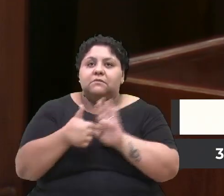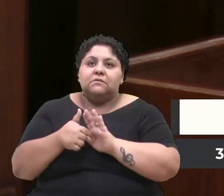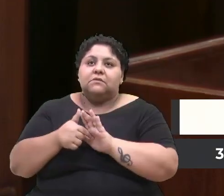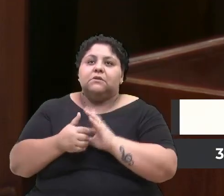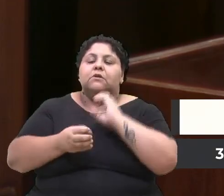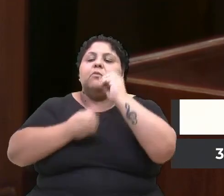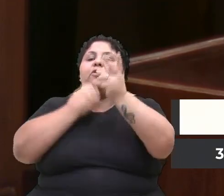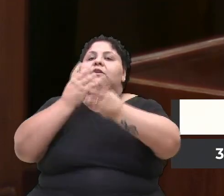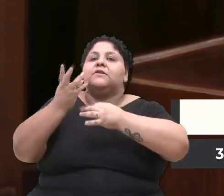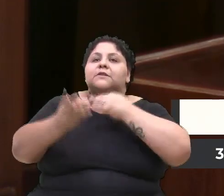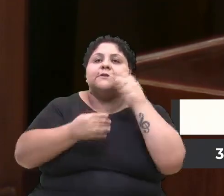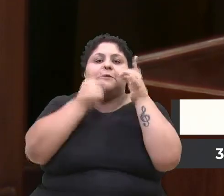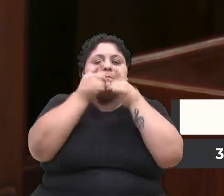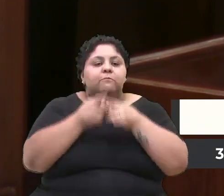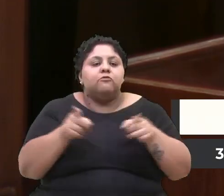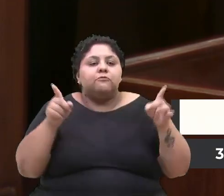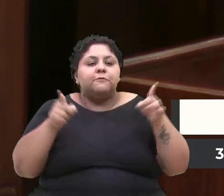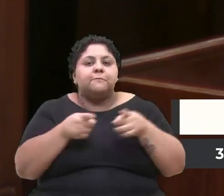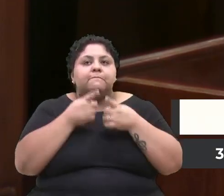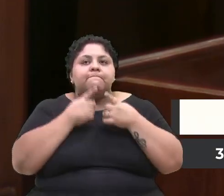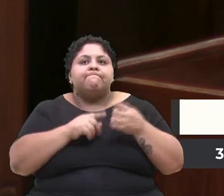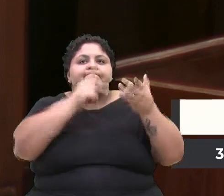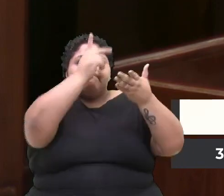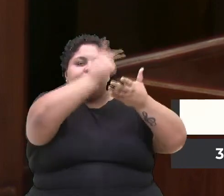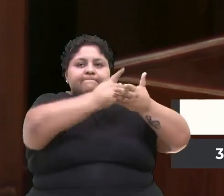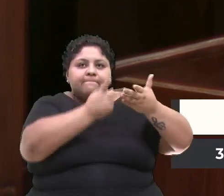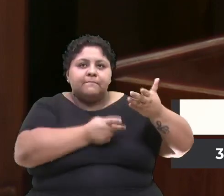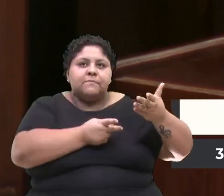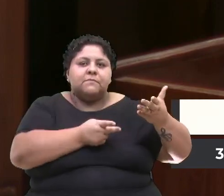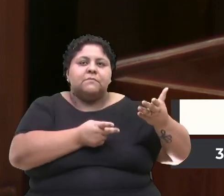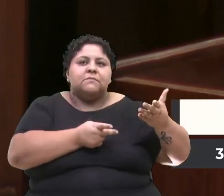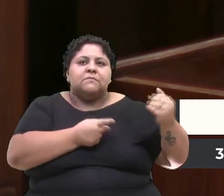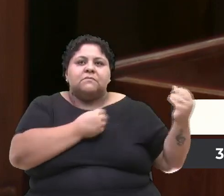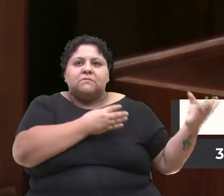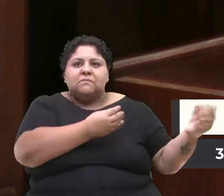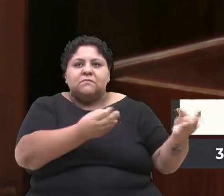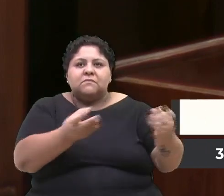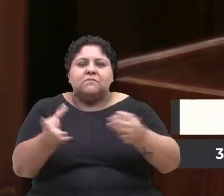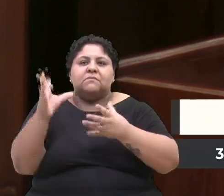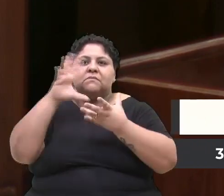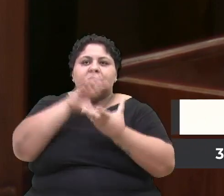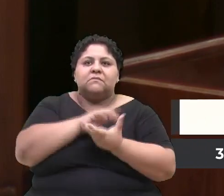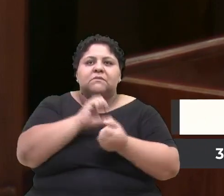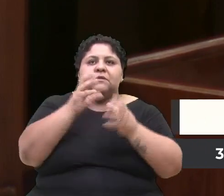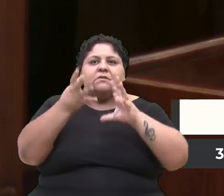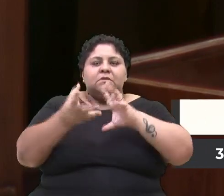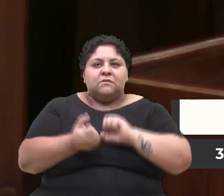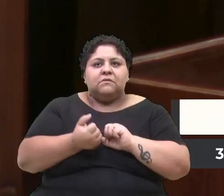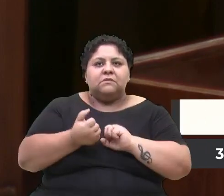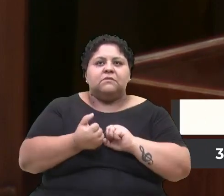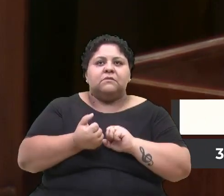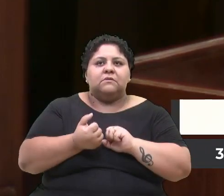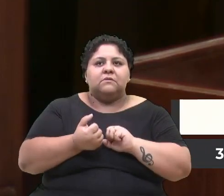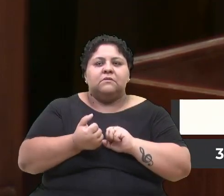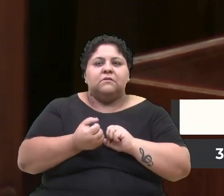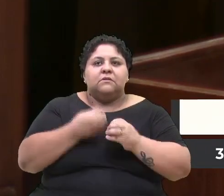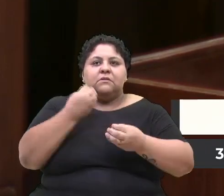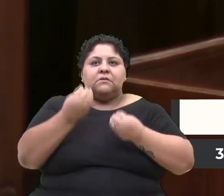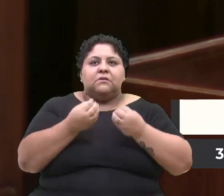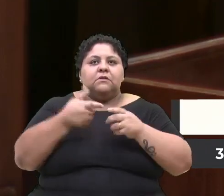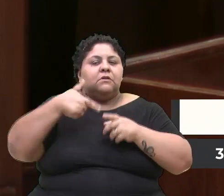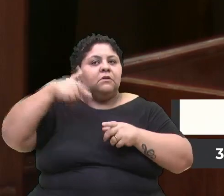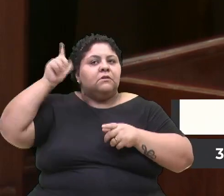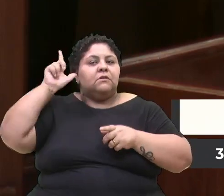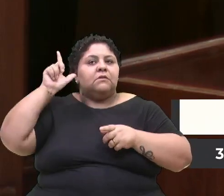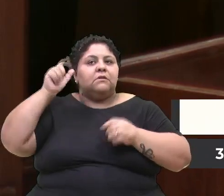poesias, músicas, desenhos, muitas artes que tem, né? Como aqui ontem teve a